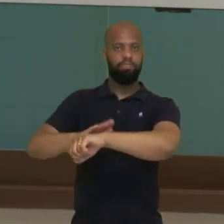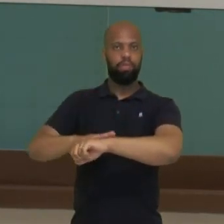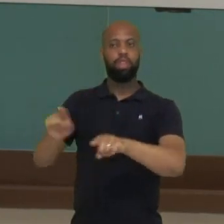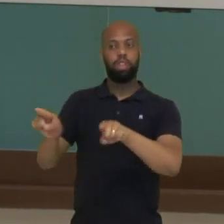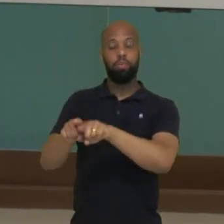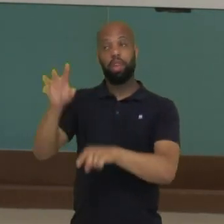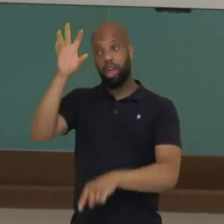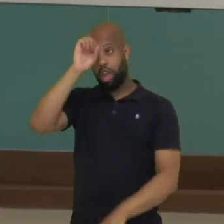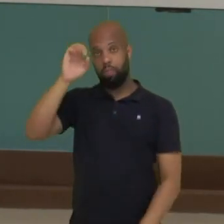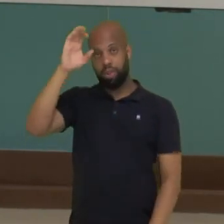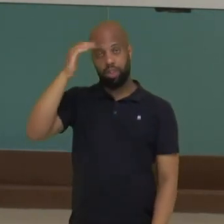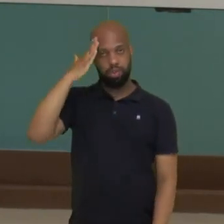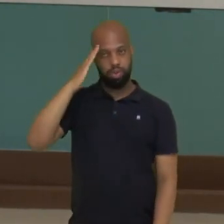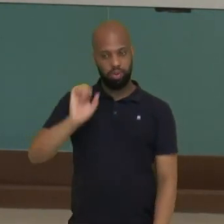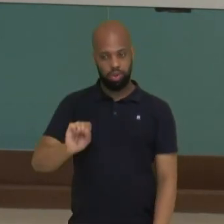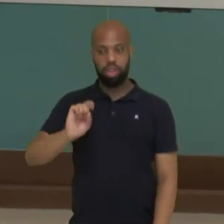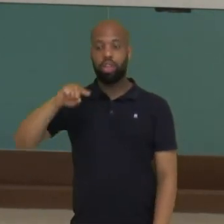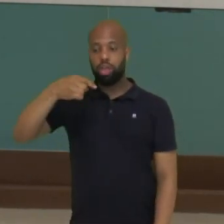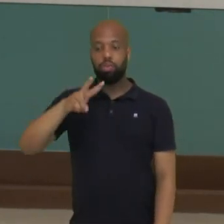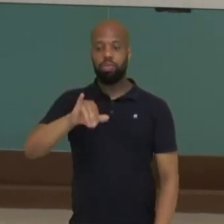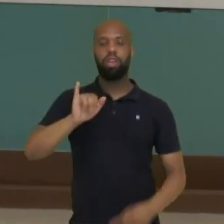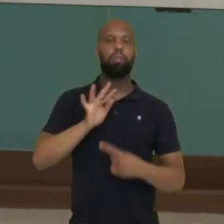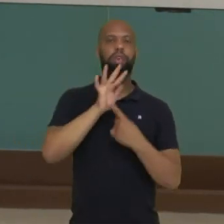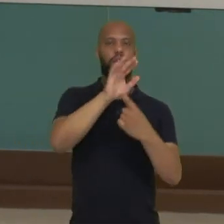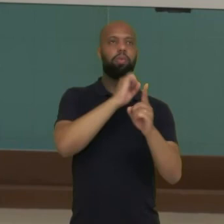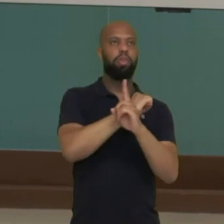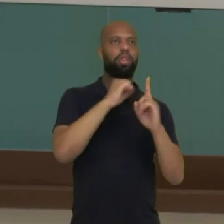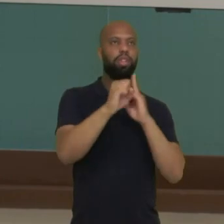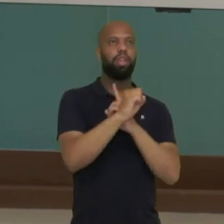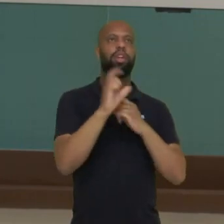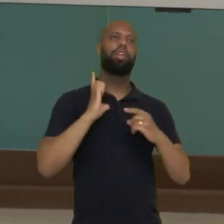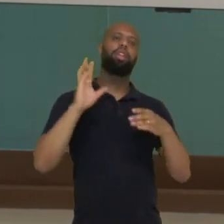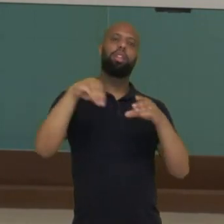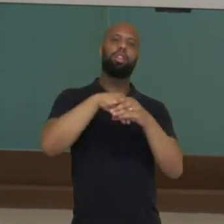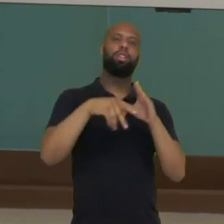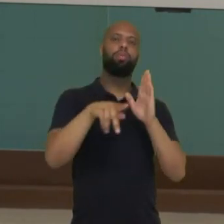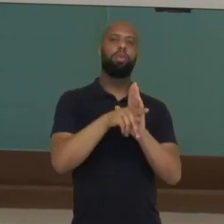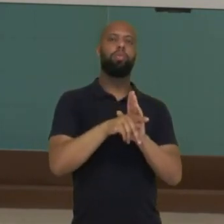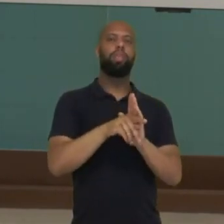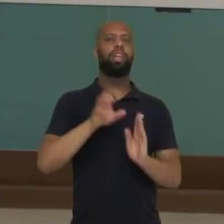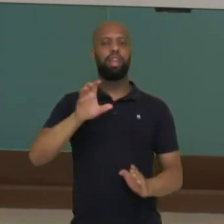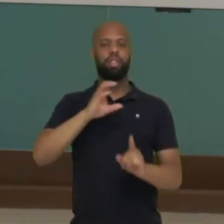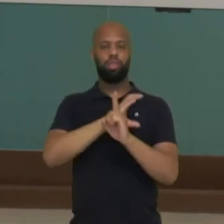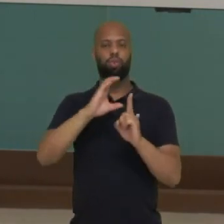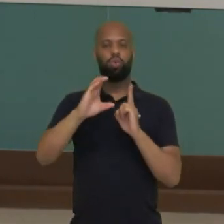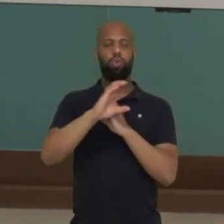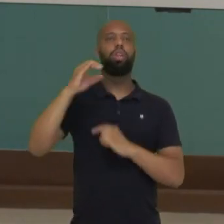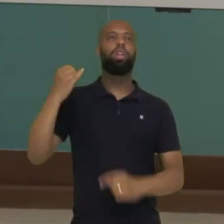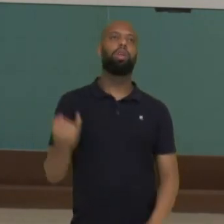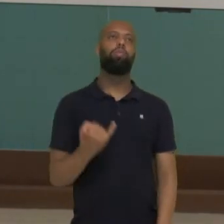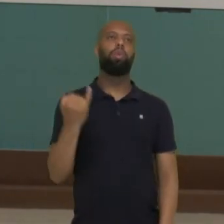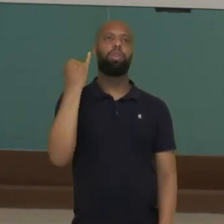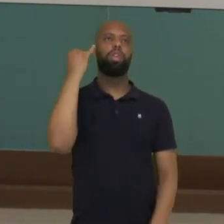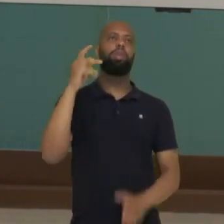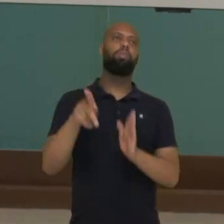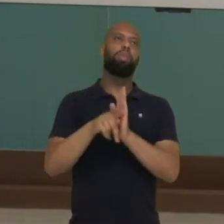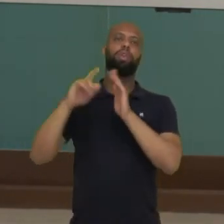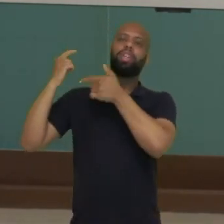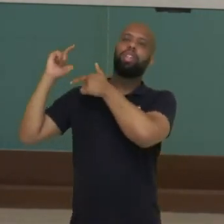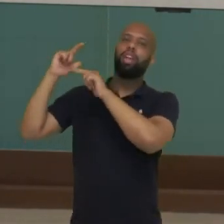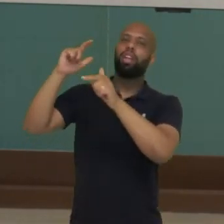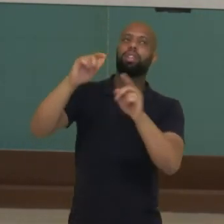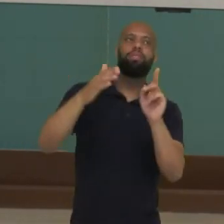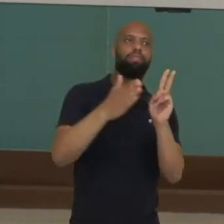aí, elas são apresentadas para a sociedade durante esse ritual Quarupi. Então, é muito importante para essa tradição indígena, porque